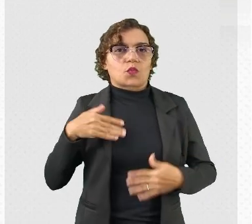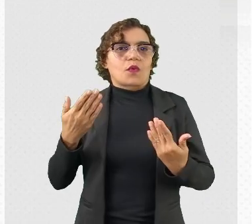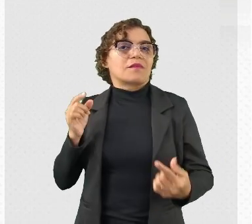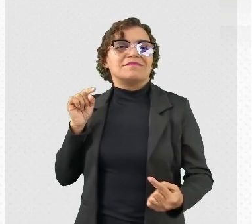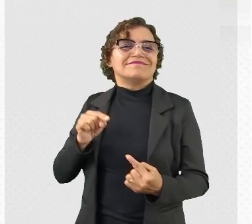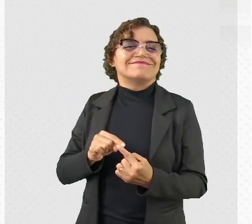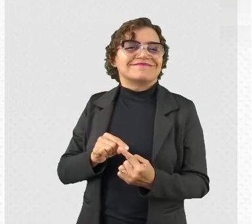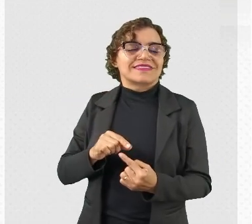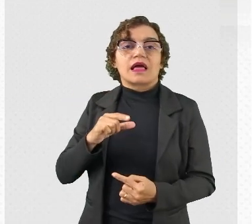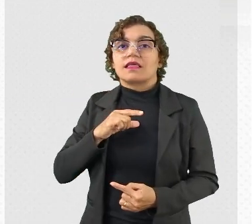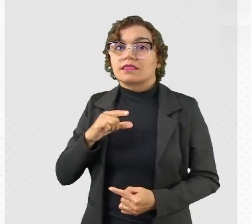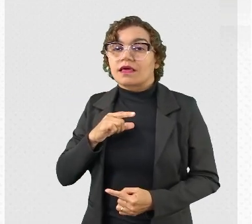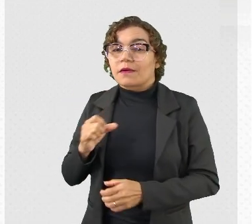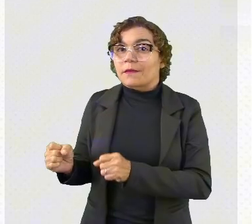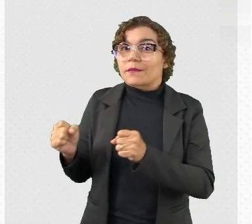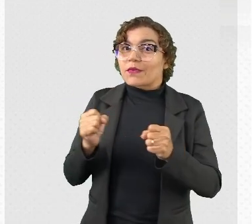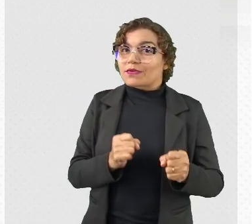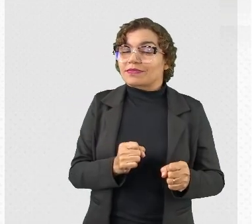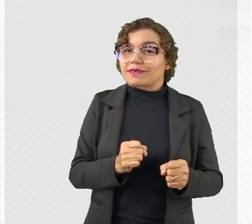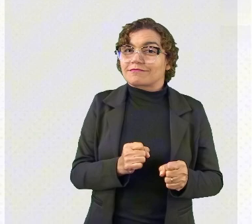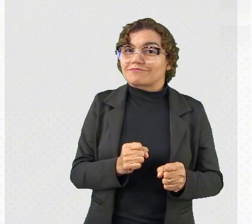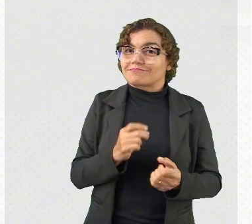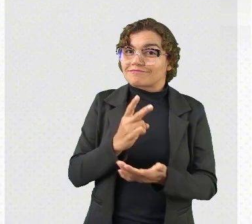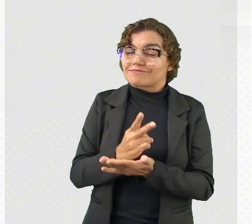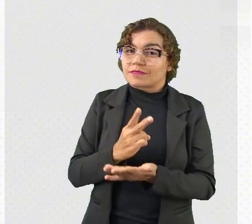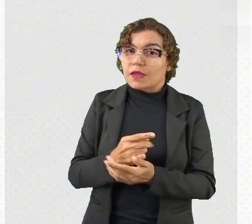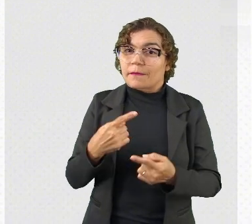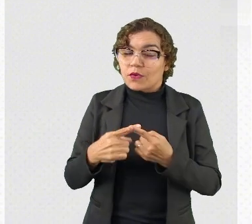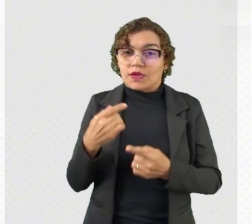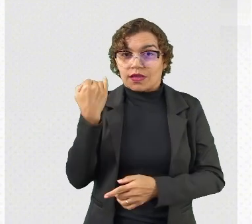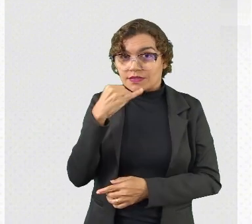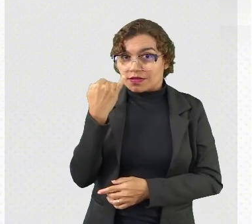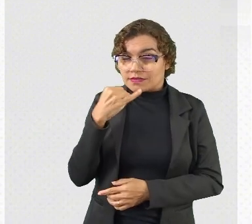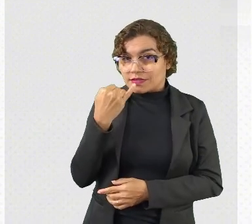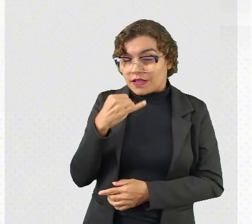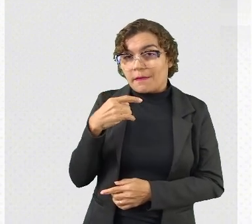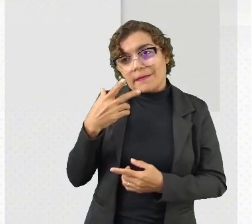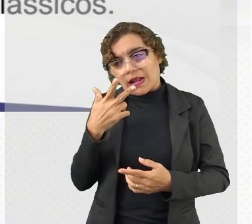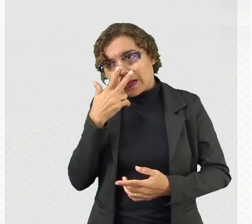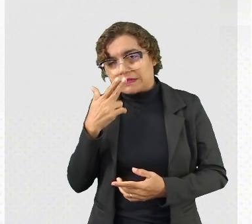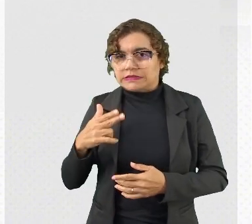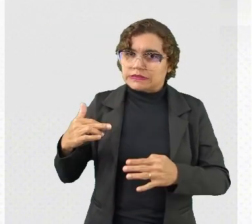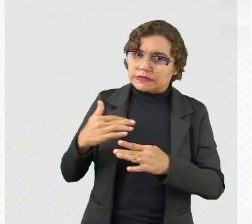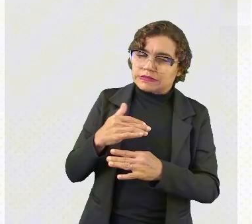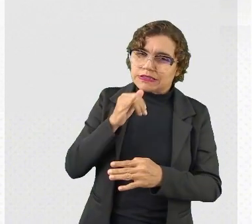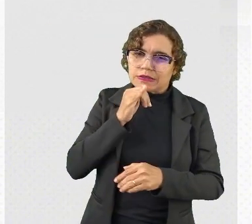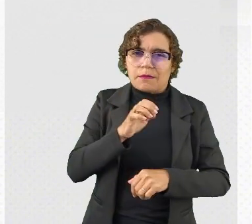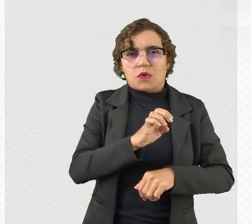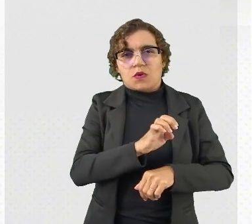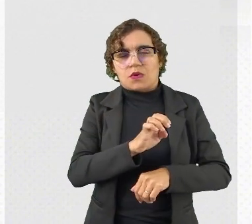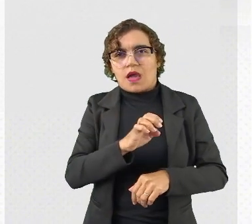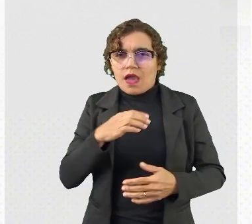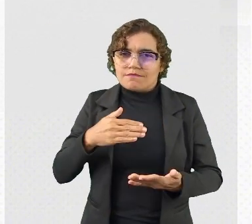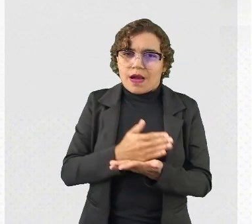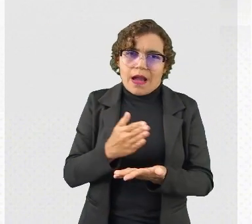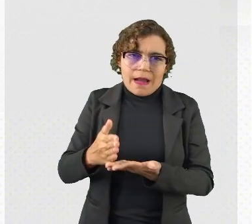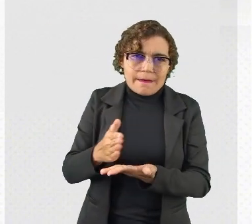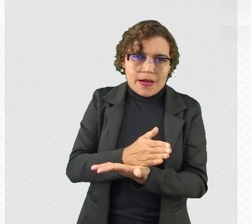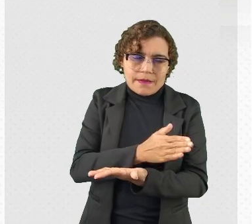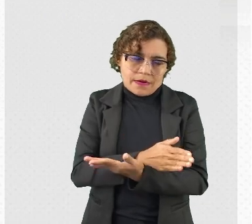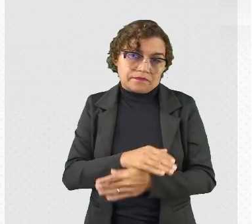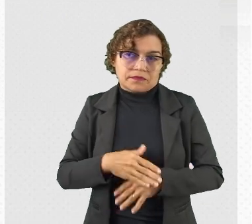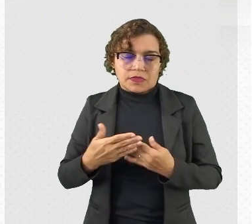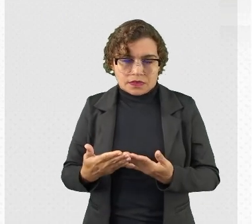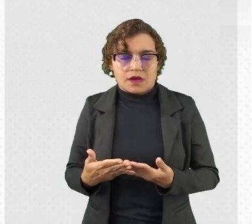objetivo? Manter esse poder, uma vez que a Itália estava nesse contexto de fragmentação política. Então, o Príncipe ele é um